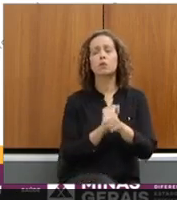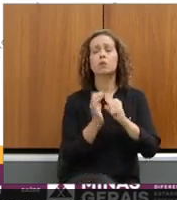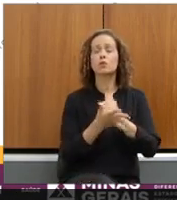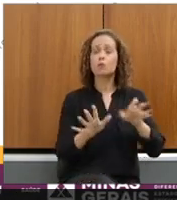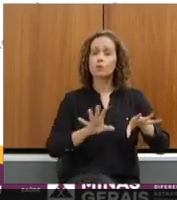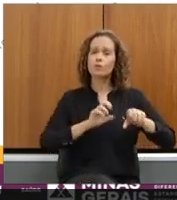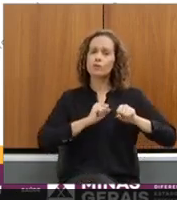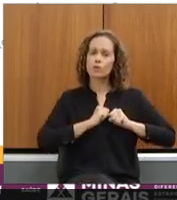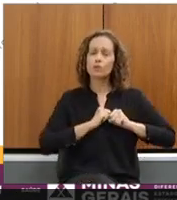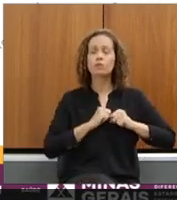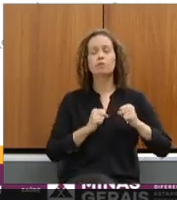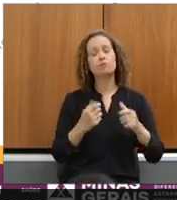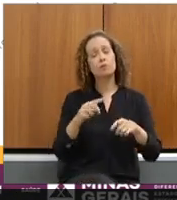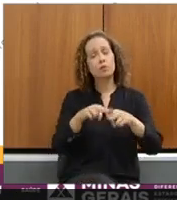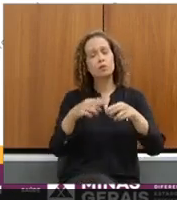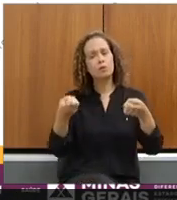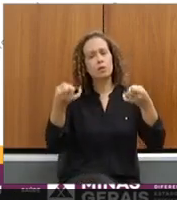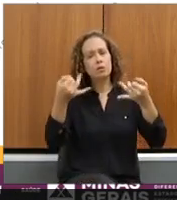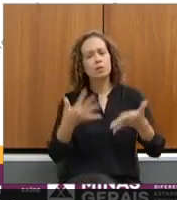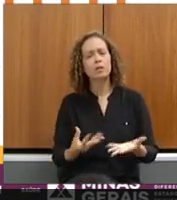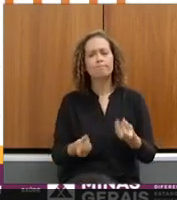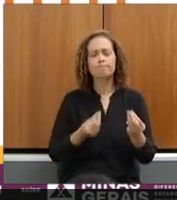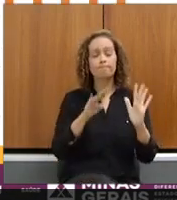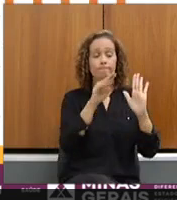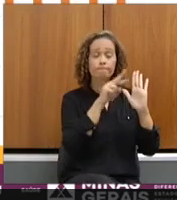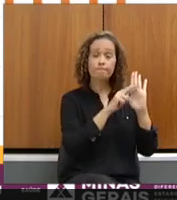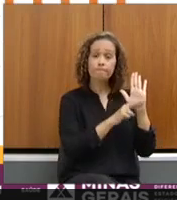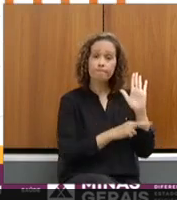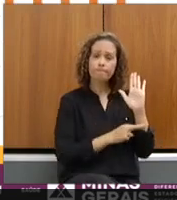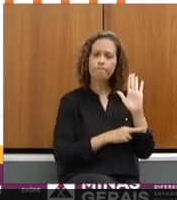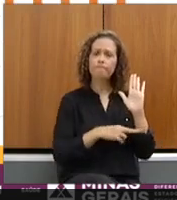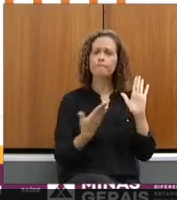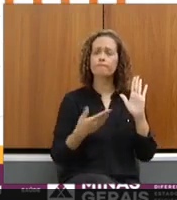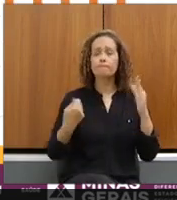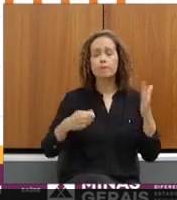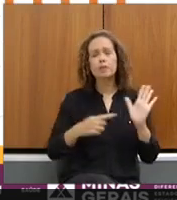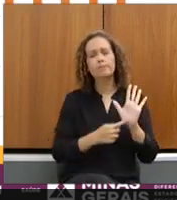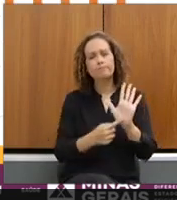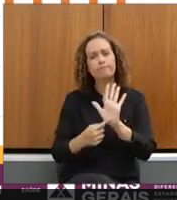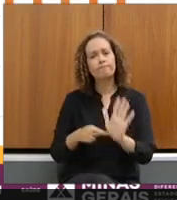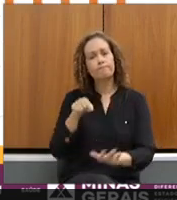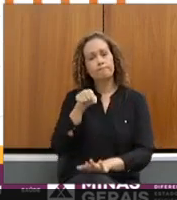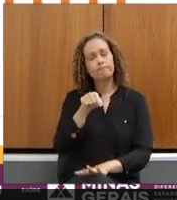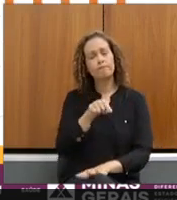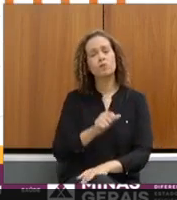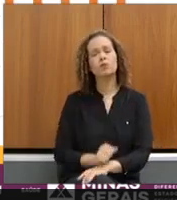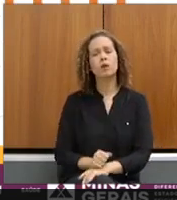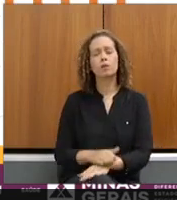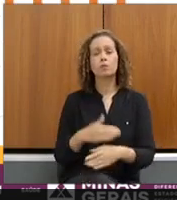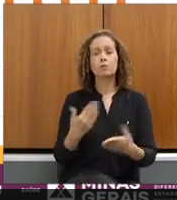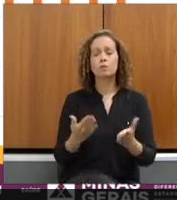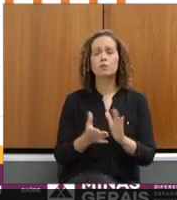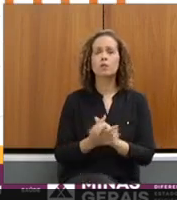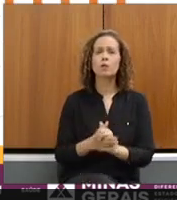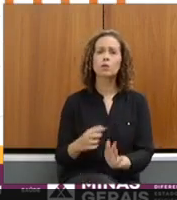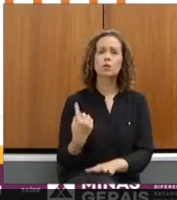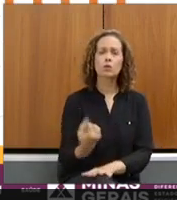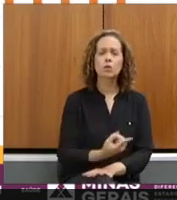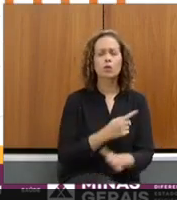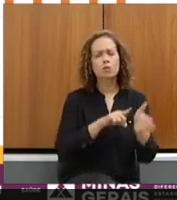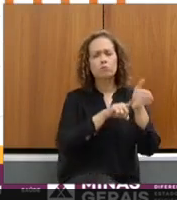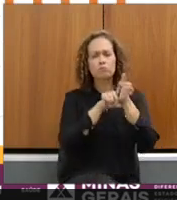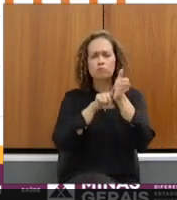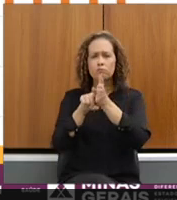algumas medidas adotadas naquelas regiões e quando nós vemos a curva de casa a